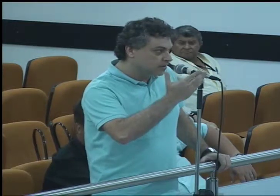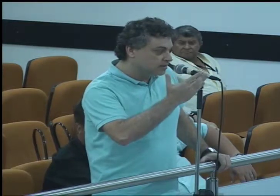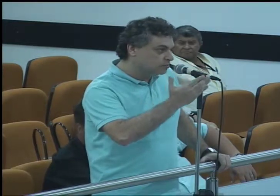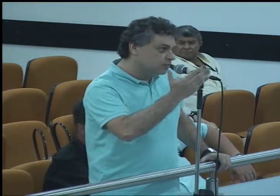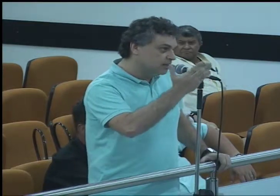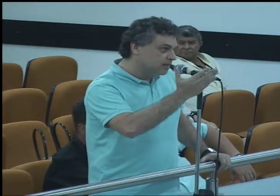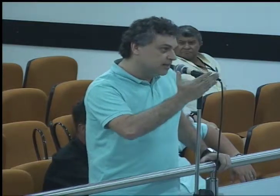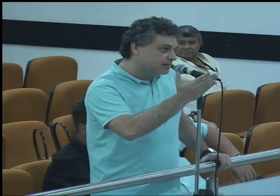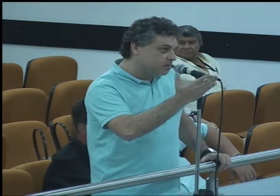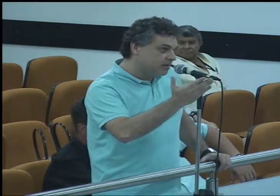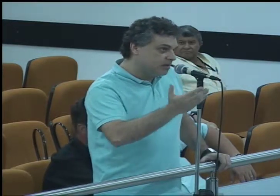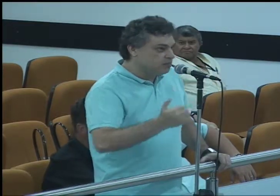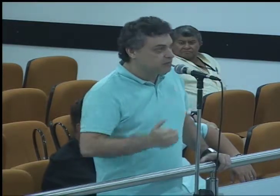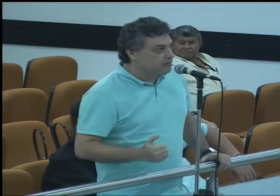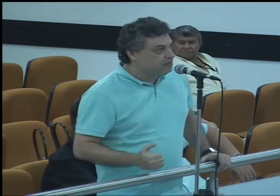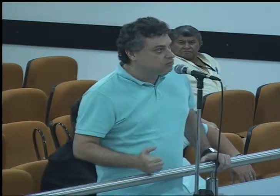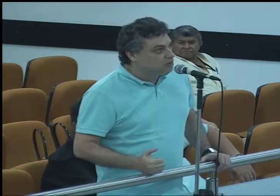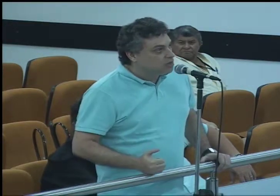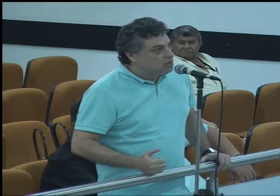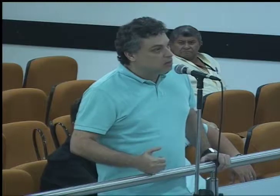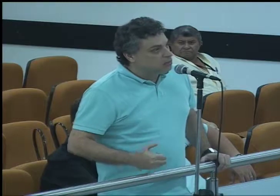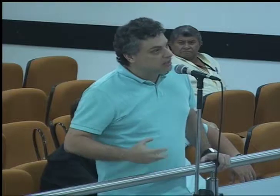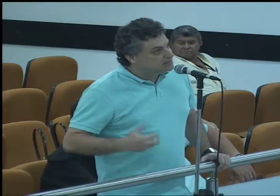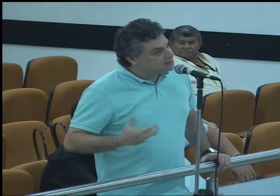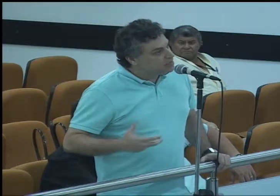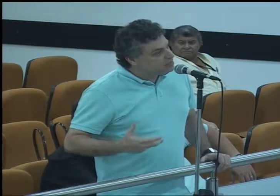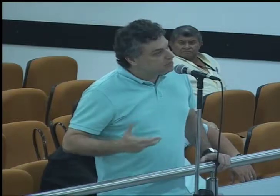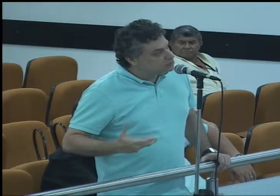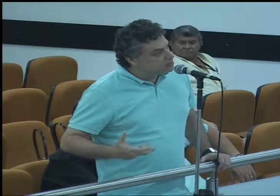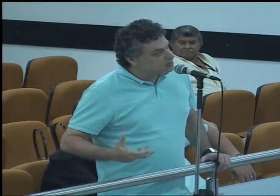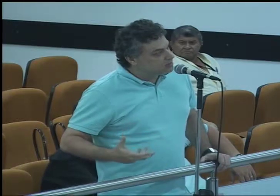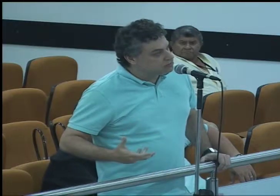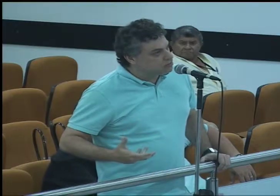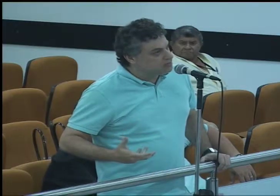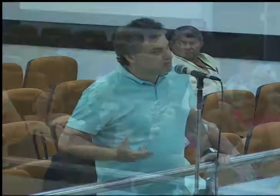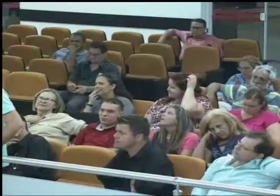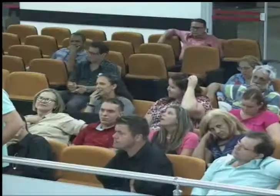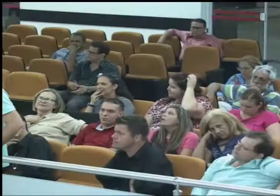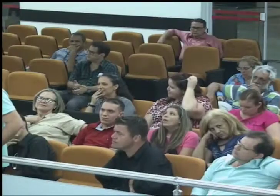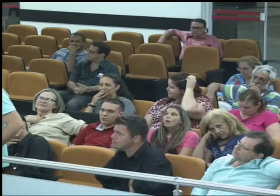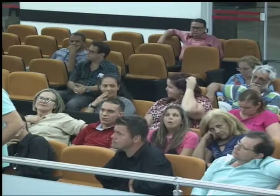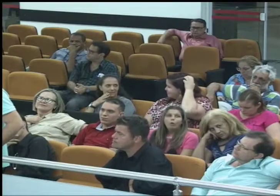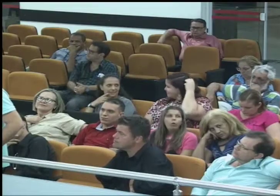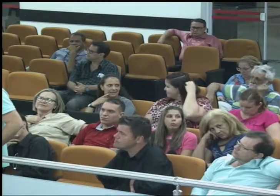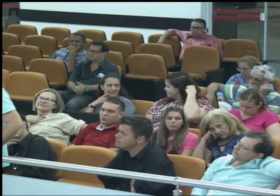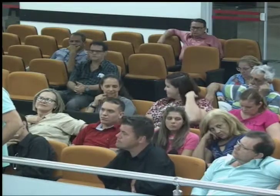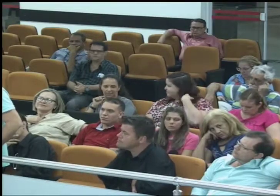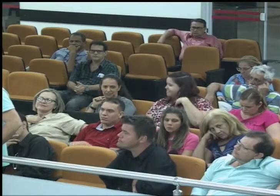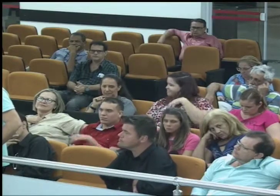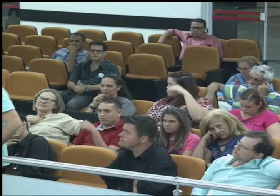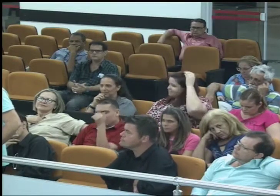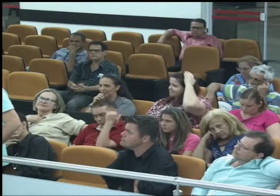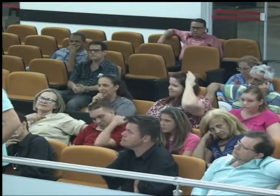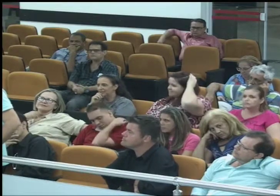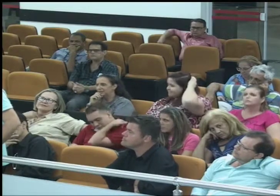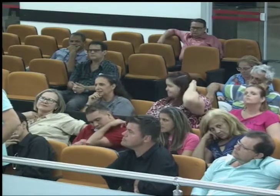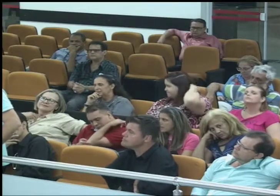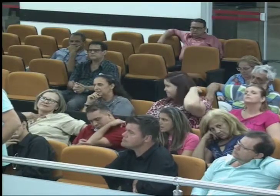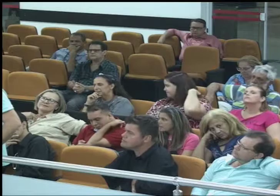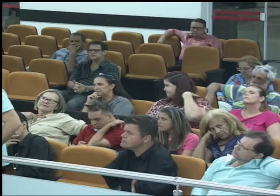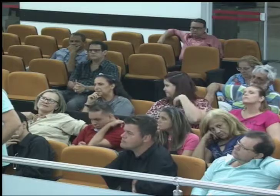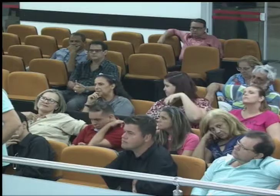Rodrigo, secretário de Mobilidade, e ao Mário, prefeito, porque sempre nas solicitações que são feitas dos conselhos, eles têm nos